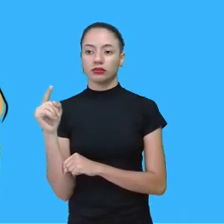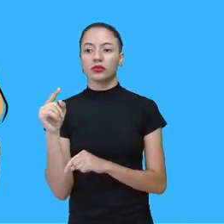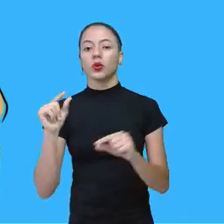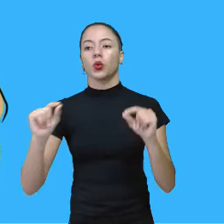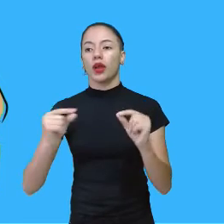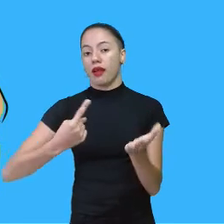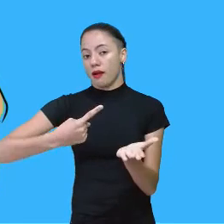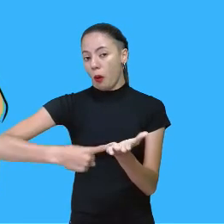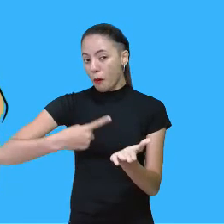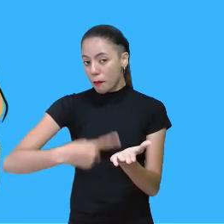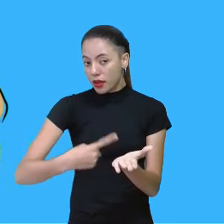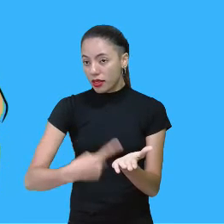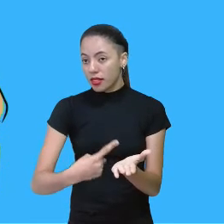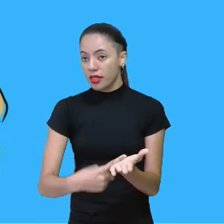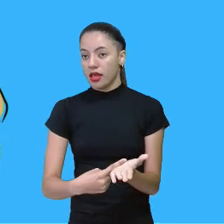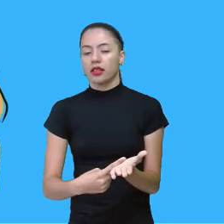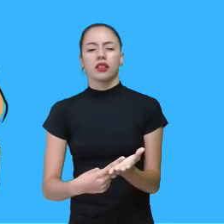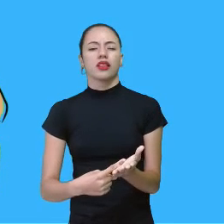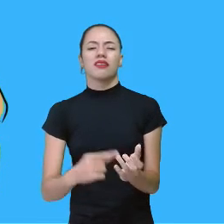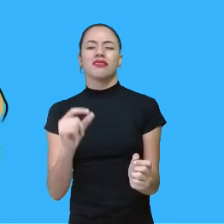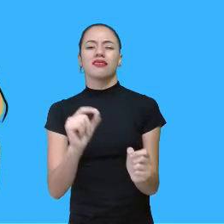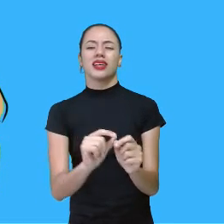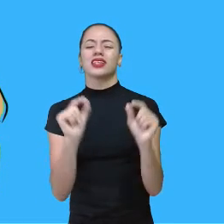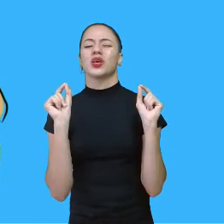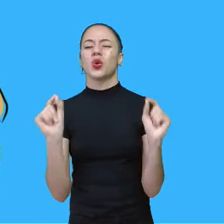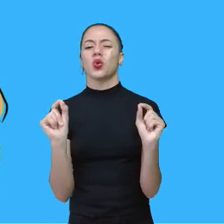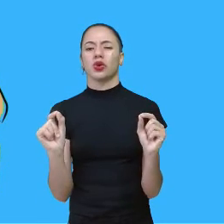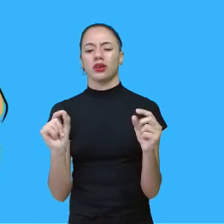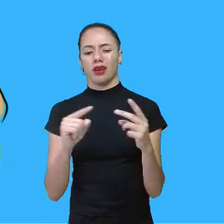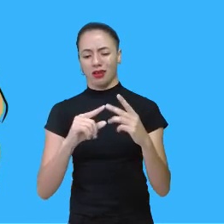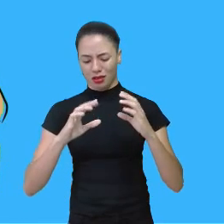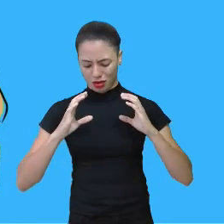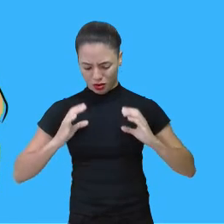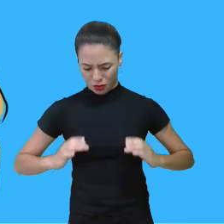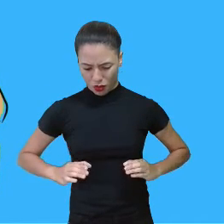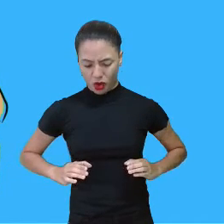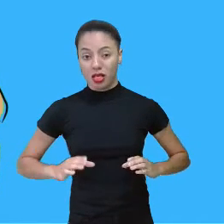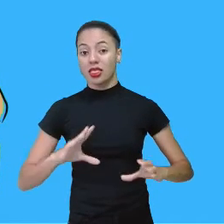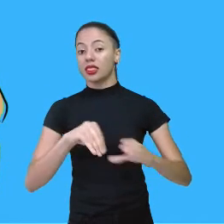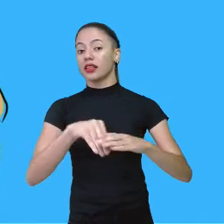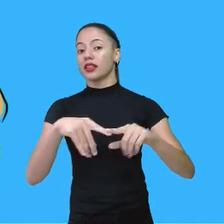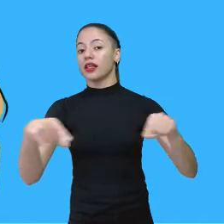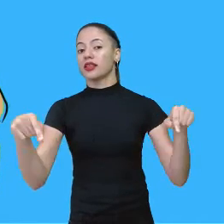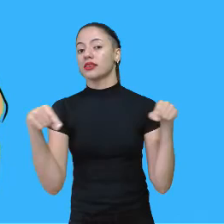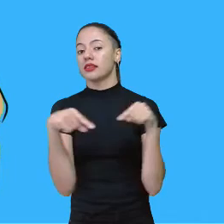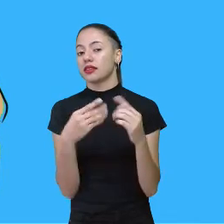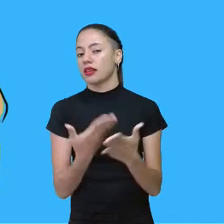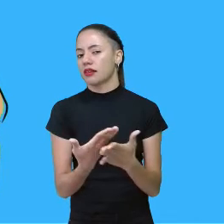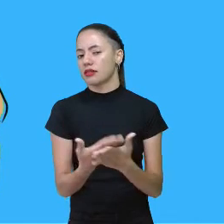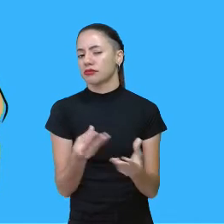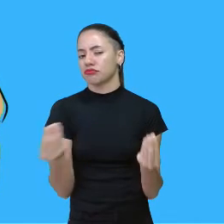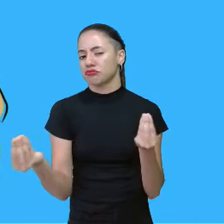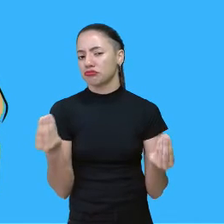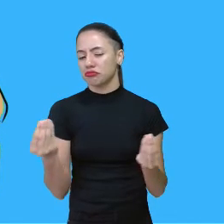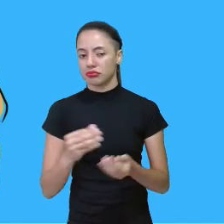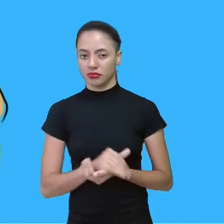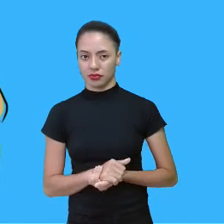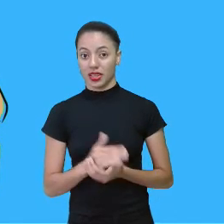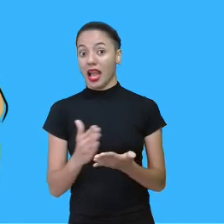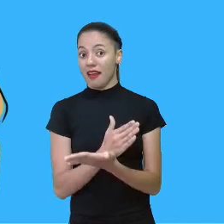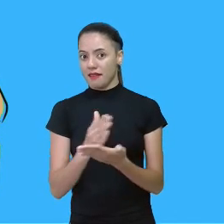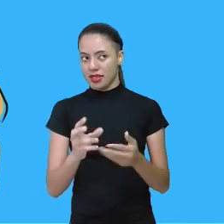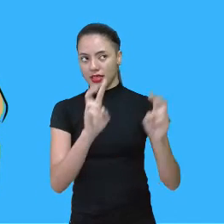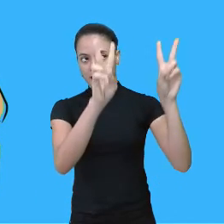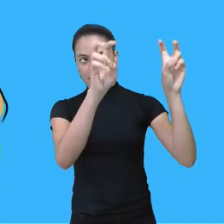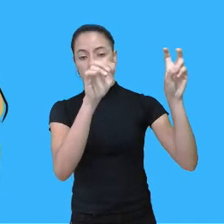né? Esses combinados do que fazer, de como se comportar aí em sala de aula. Muitas vezes, alguns temas, como a